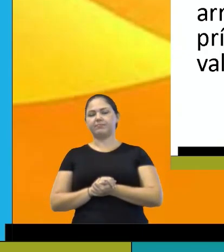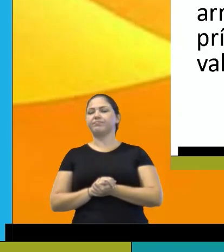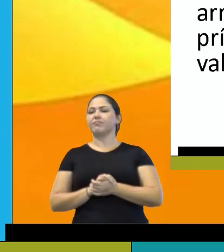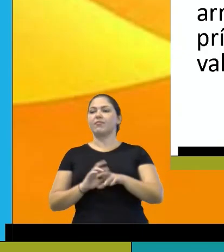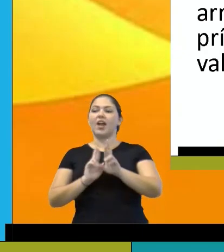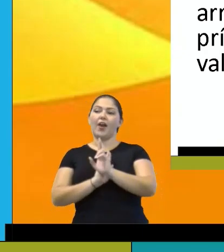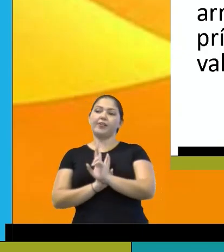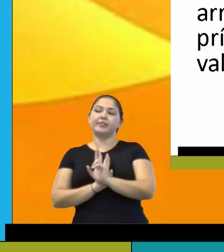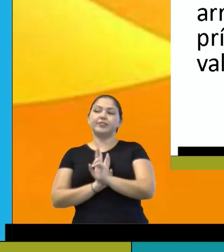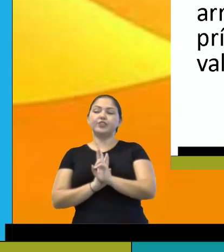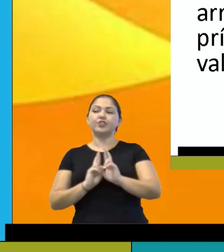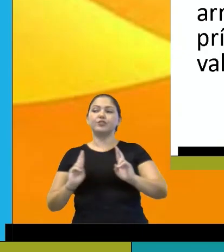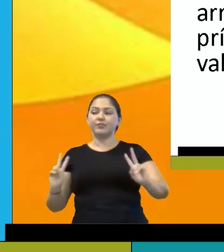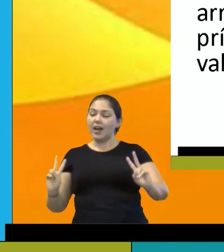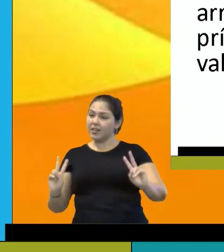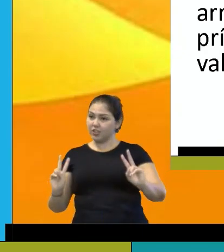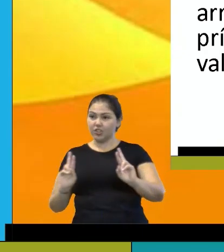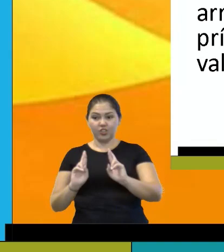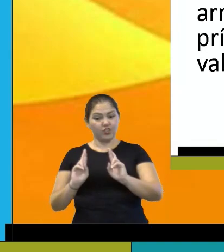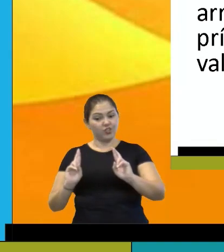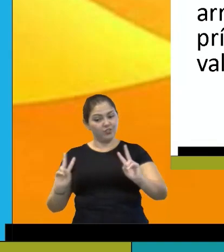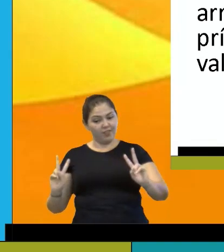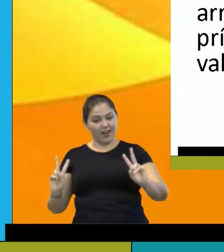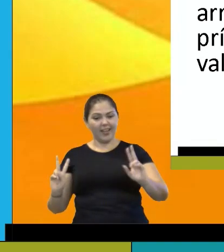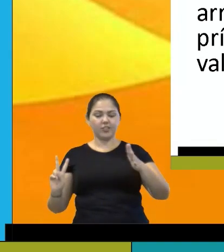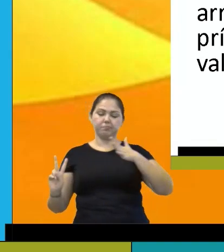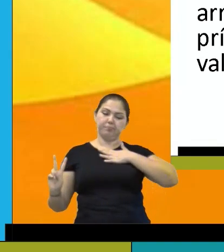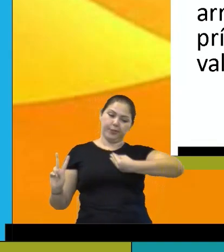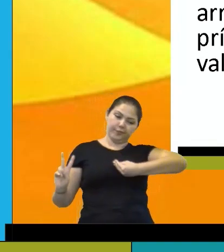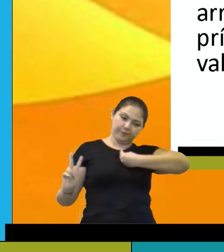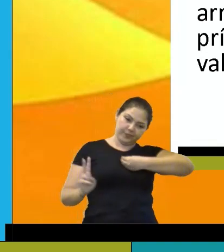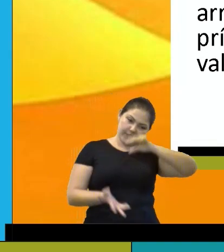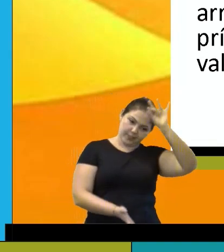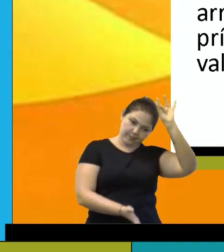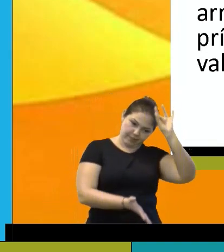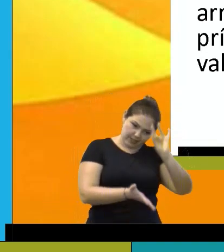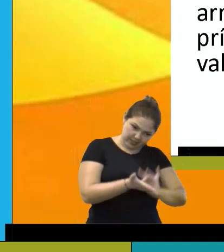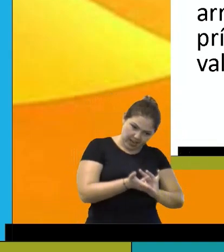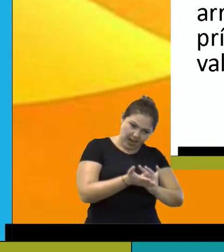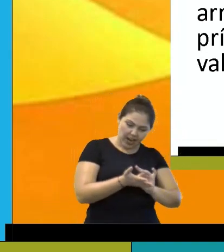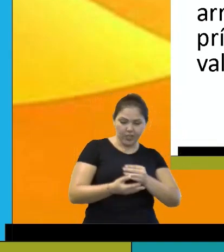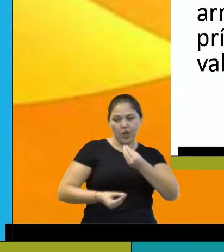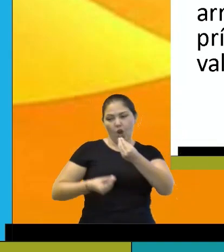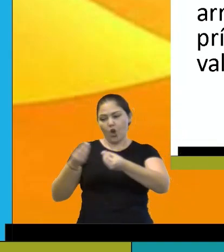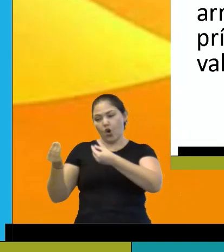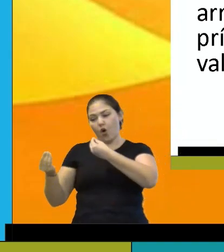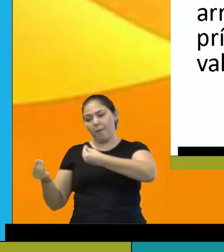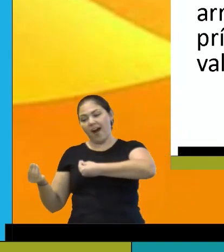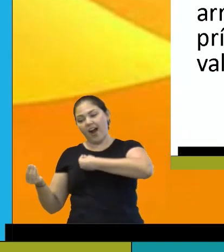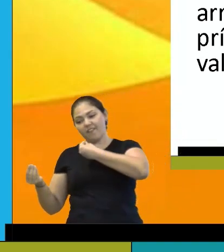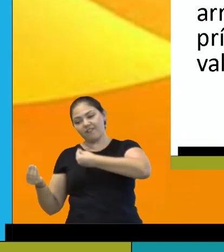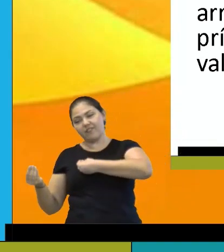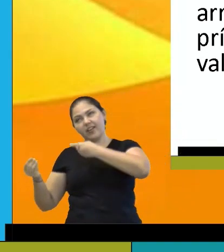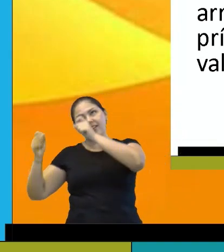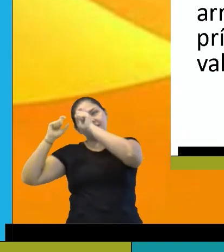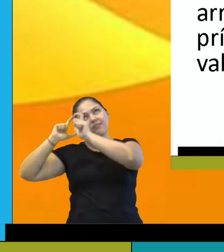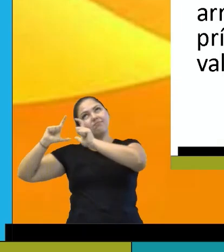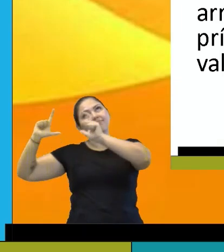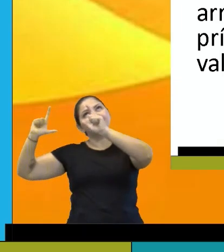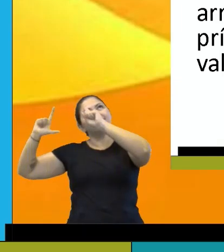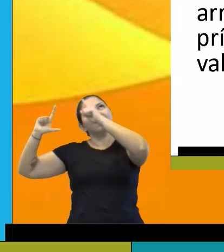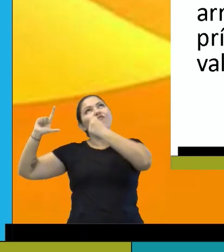tanta diferença entre como se vive e o modo por que se deveria